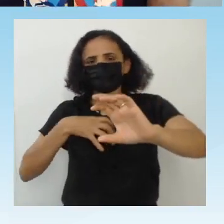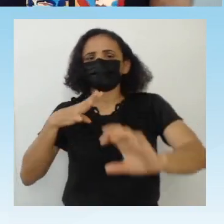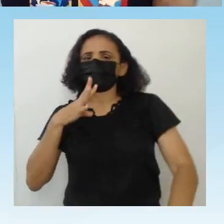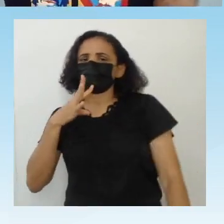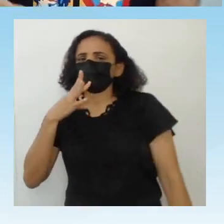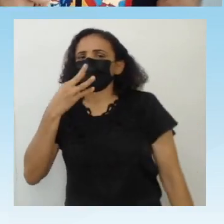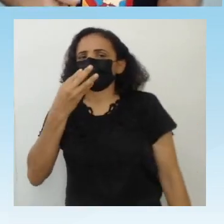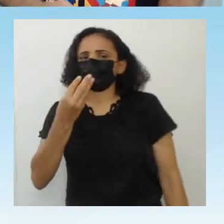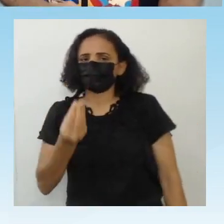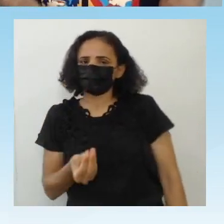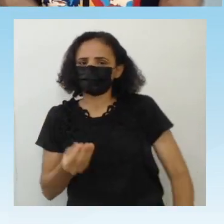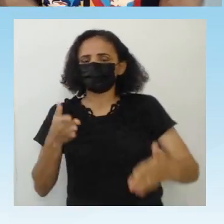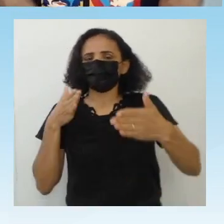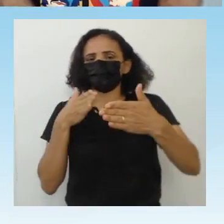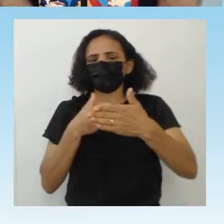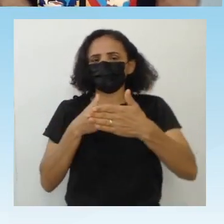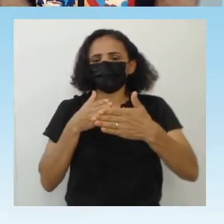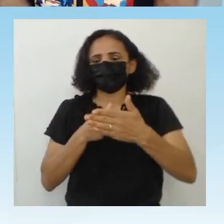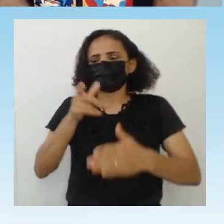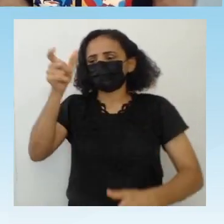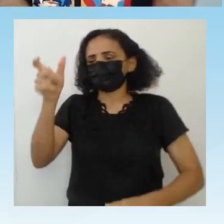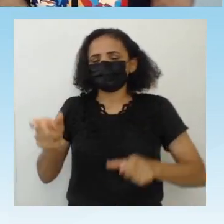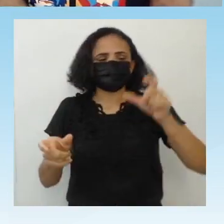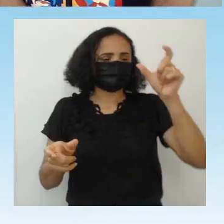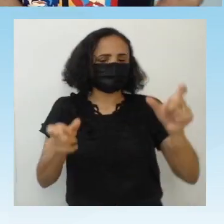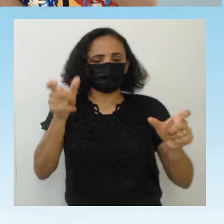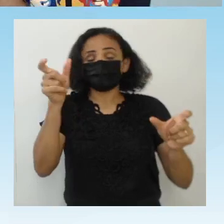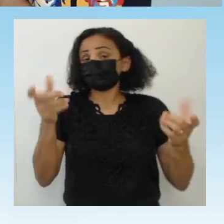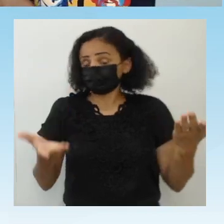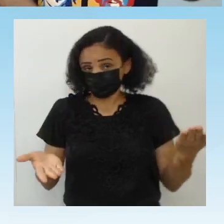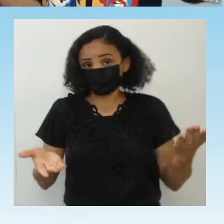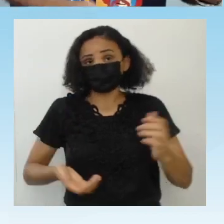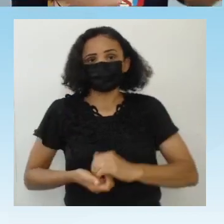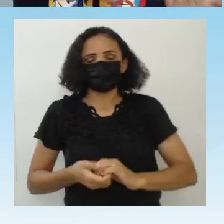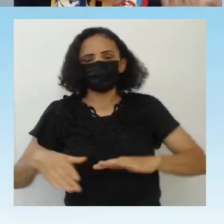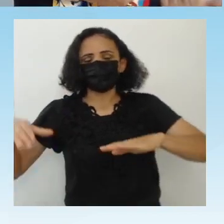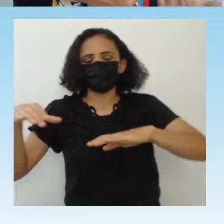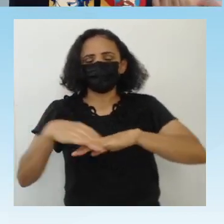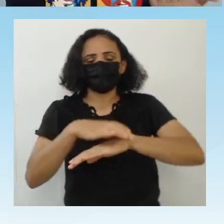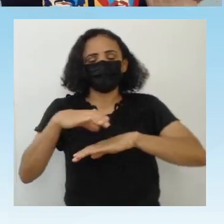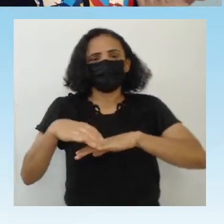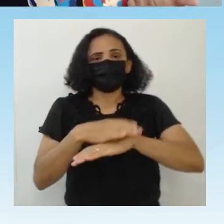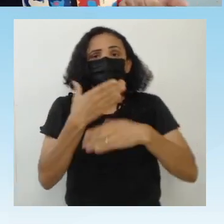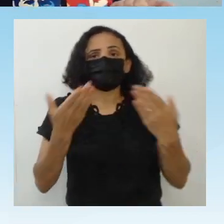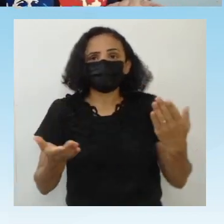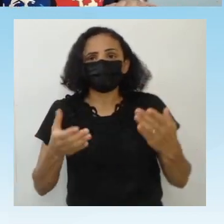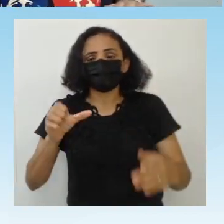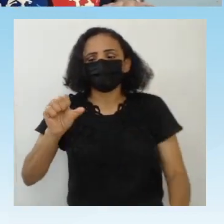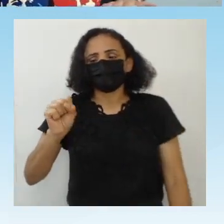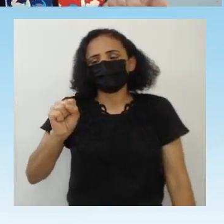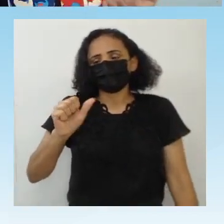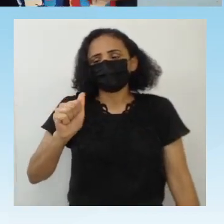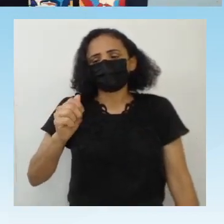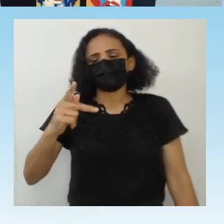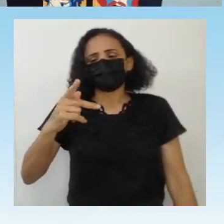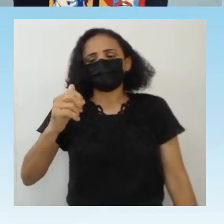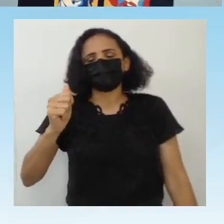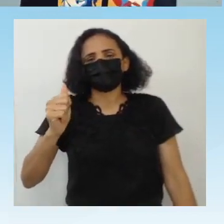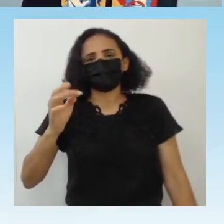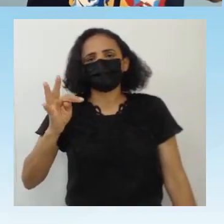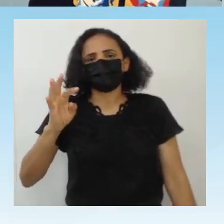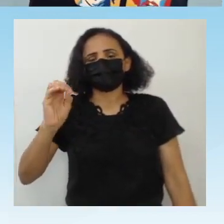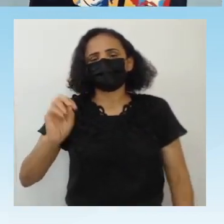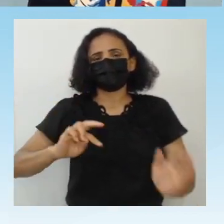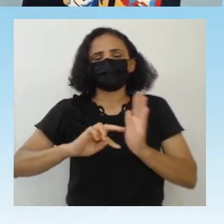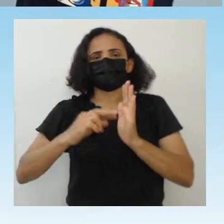as dificuldades dos refugiados, tá certo? Então, o sapato tem a ver, então, com dar o primeiro passo, já